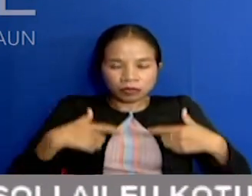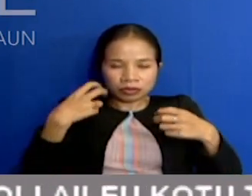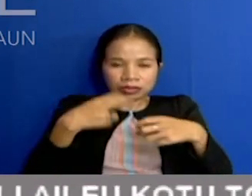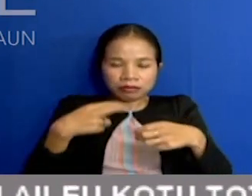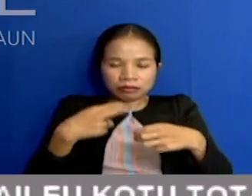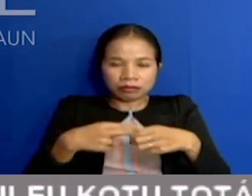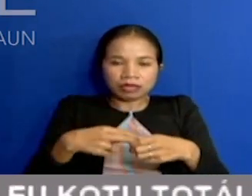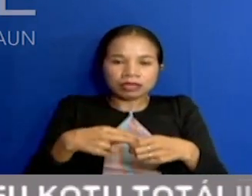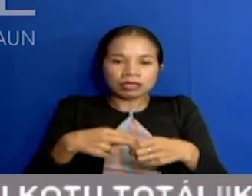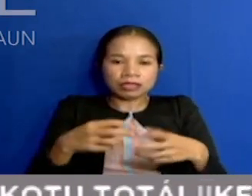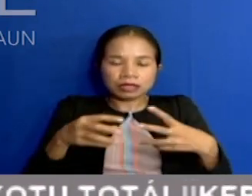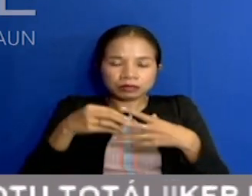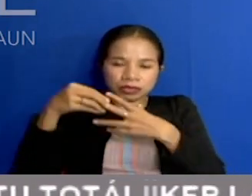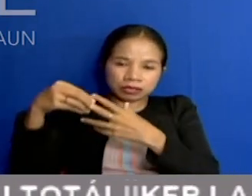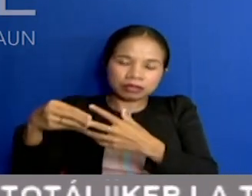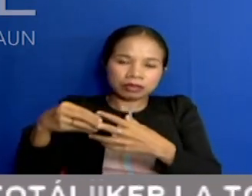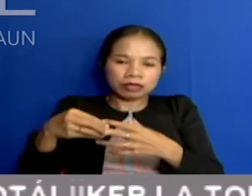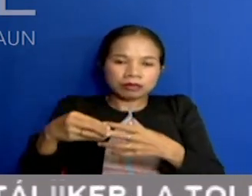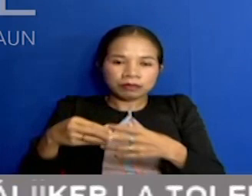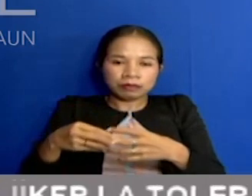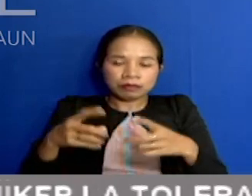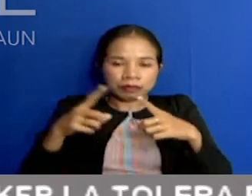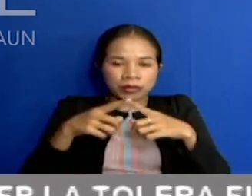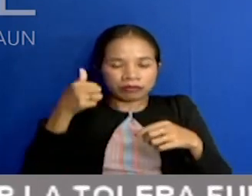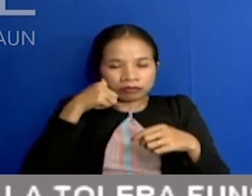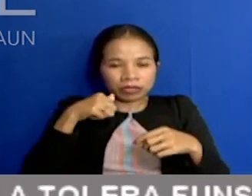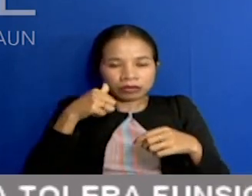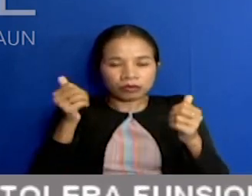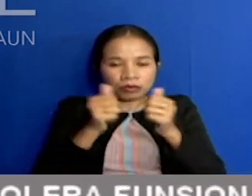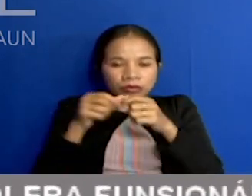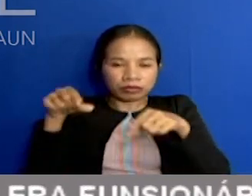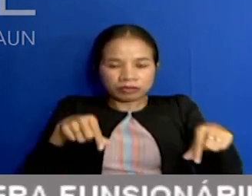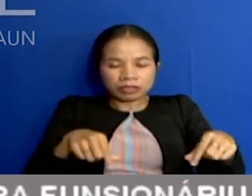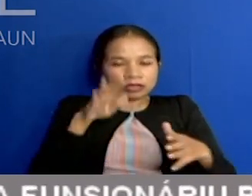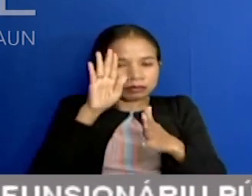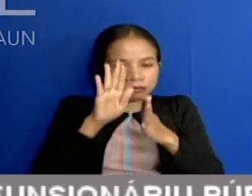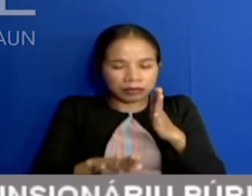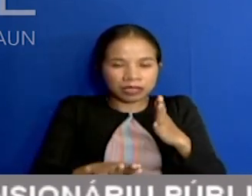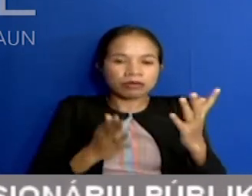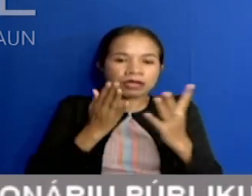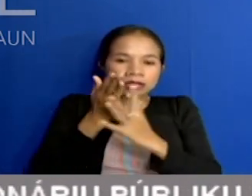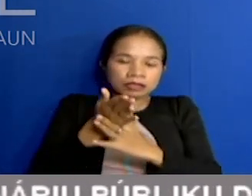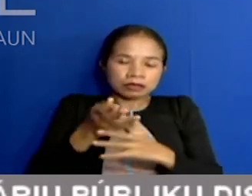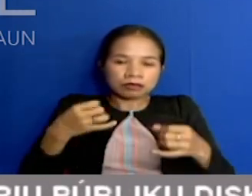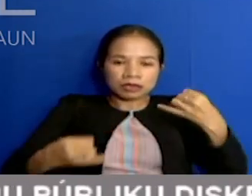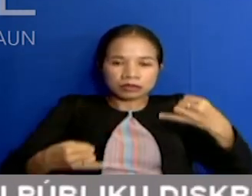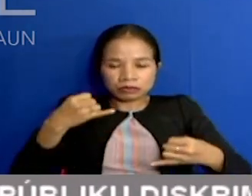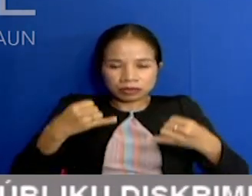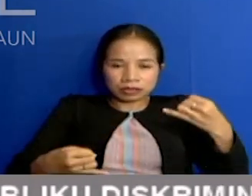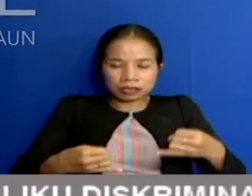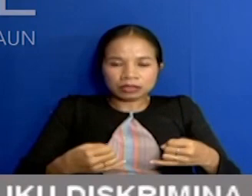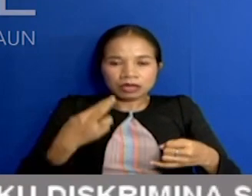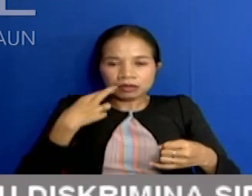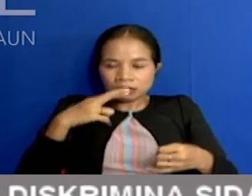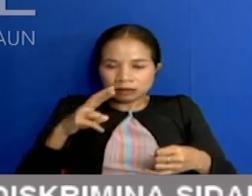nilara. Específico lilio ba feto ho deficiencia be mak minus atau minus acceso ba justiça e atu